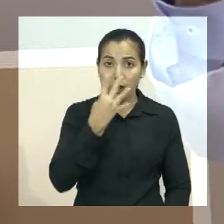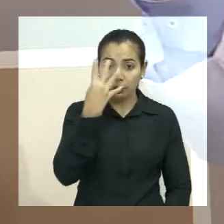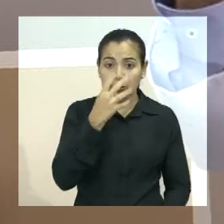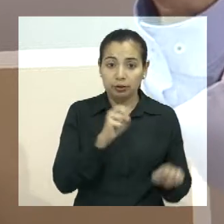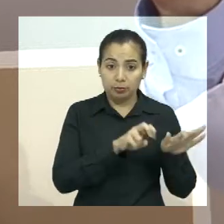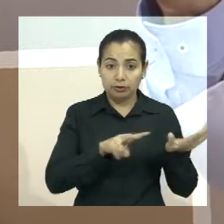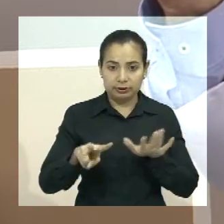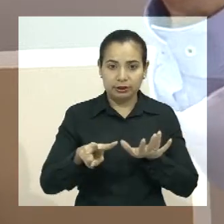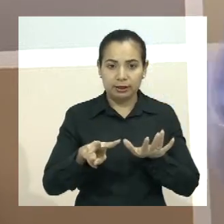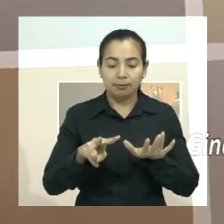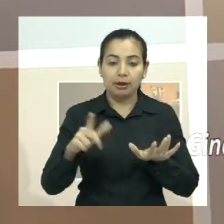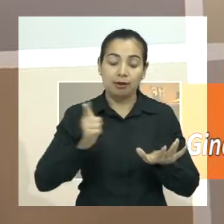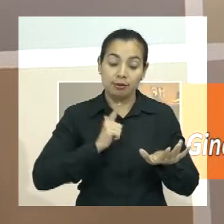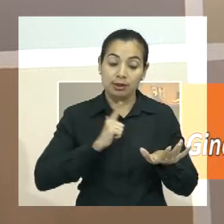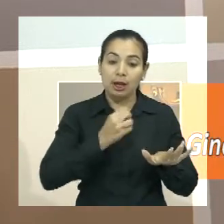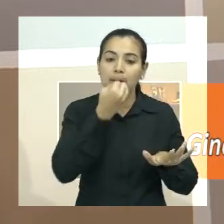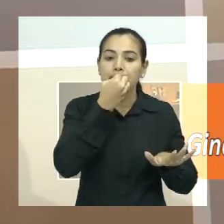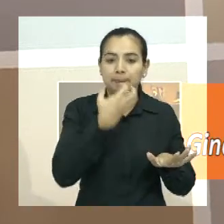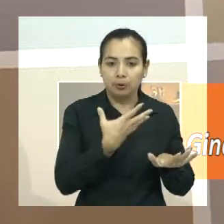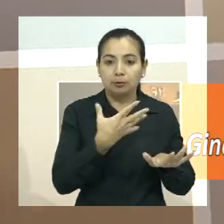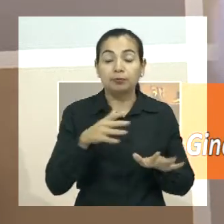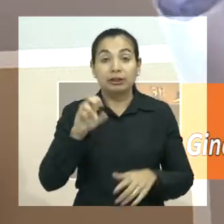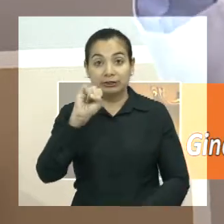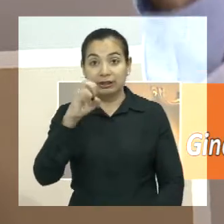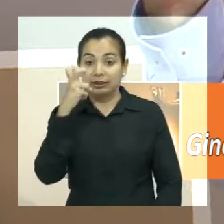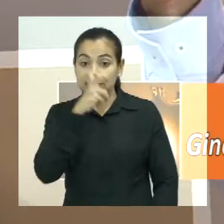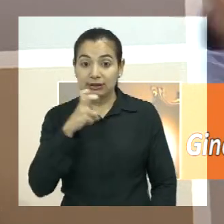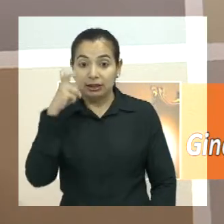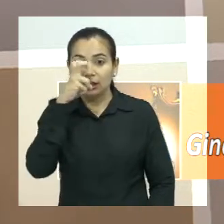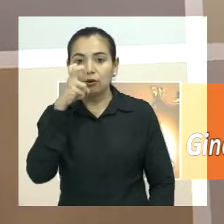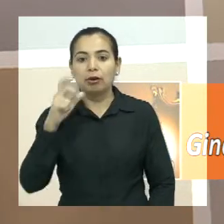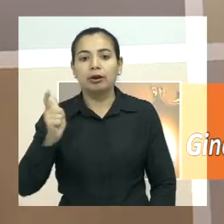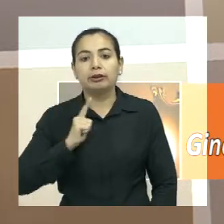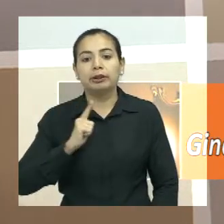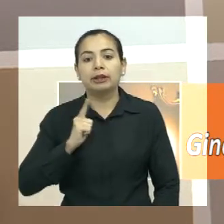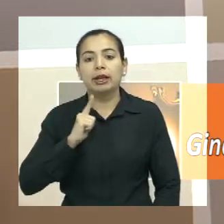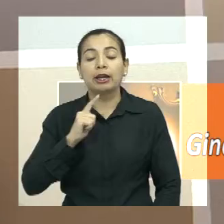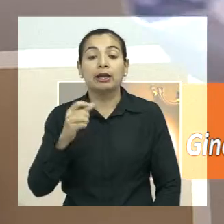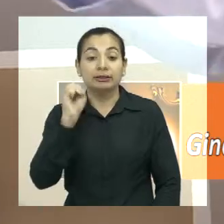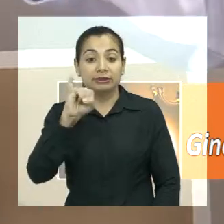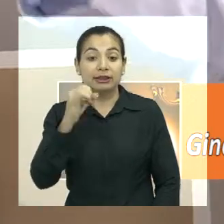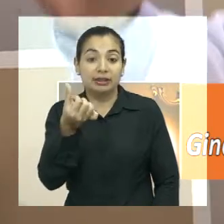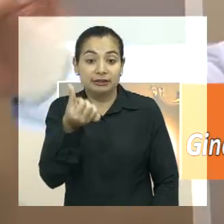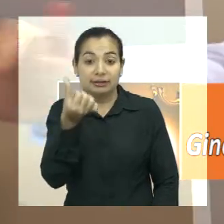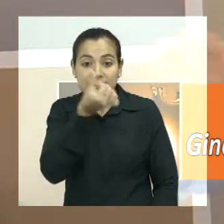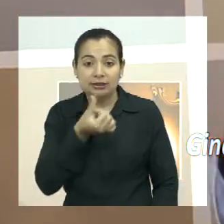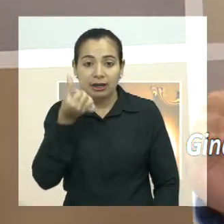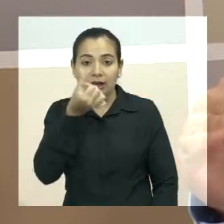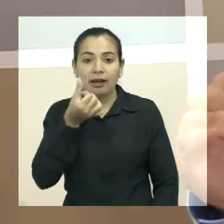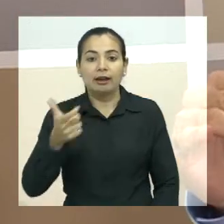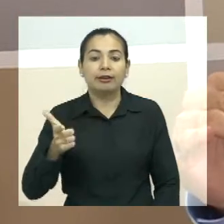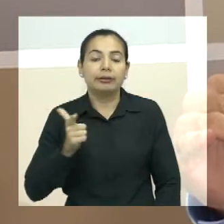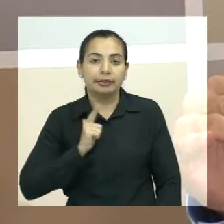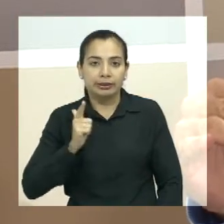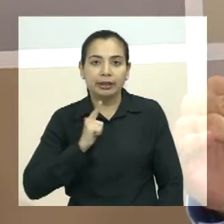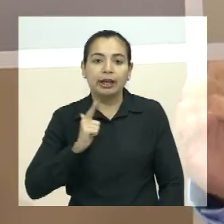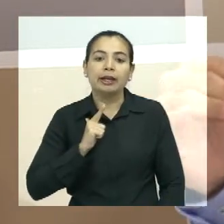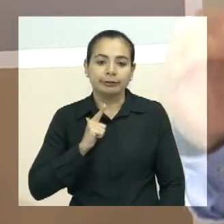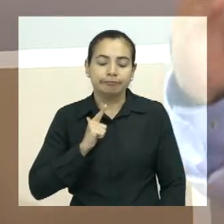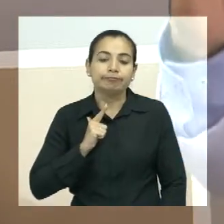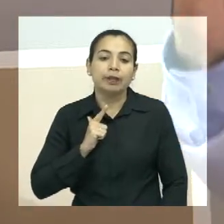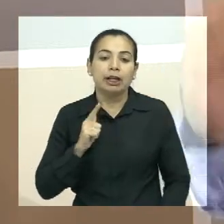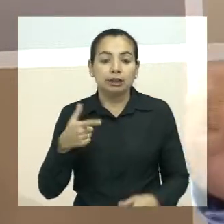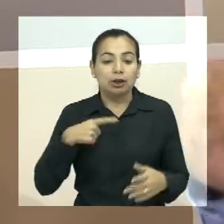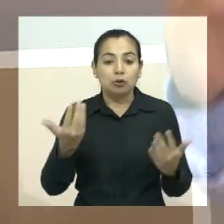aquele índice de delinquência era máximo. Quando ela ficava 5 horas por semana, diminuía um pouquinho. Quando ela ficava 6 horas por semana, aquele nível de delinquência ia para o mínimo.